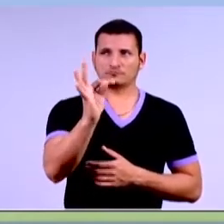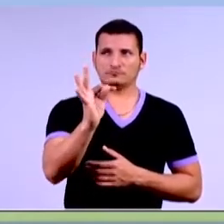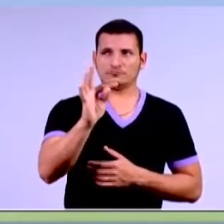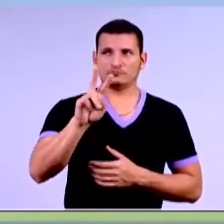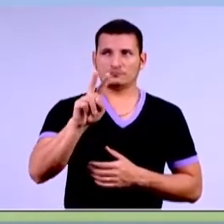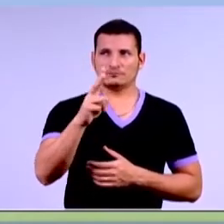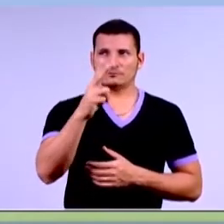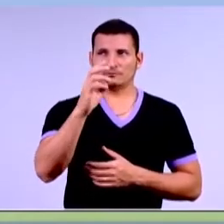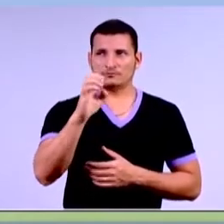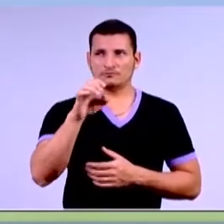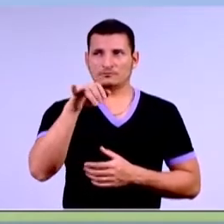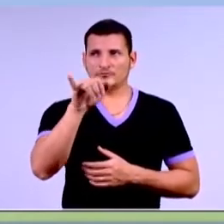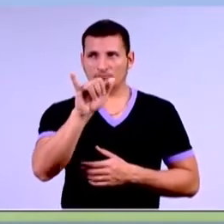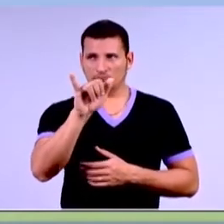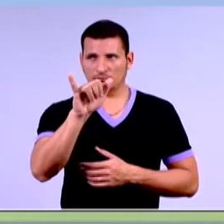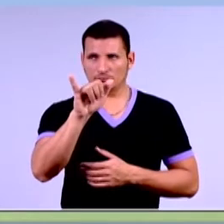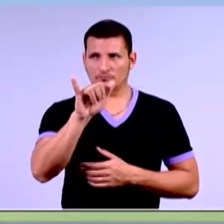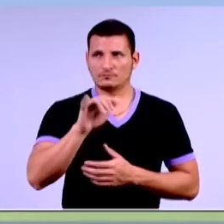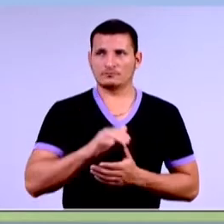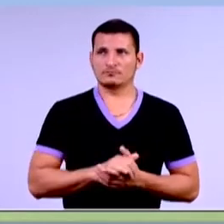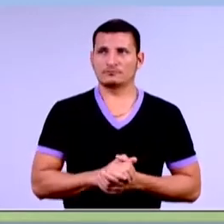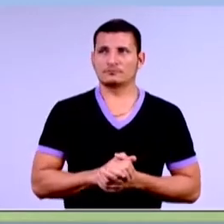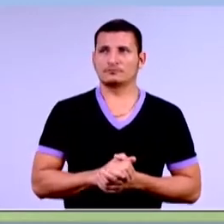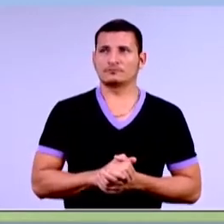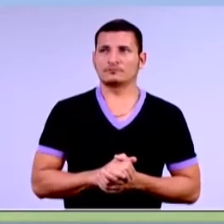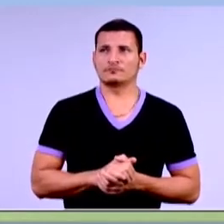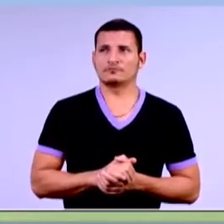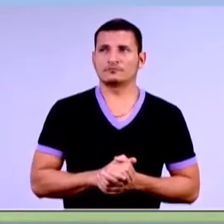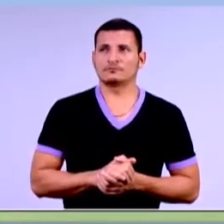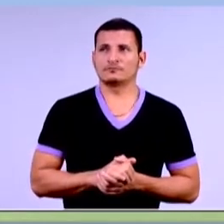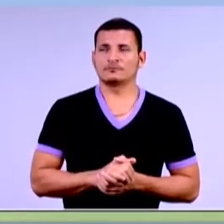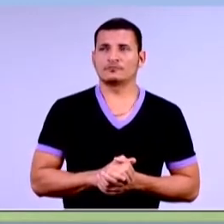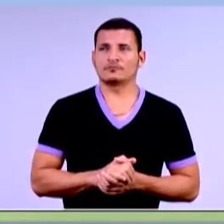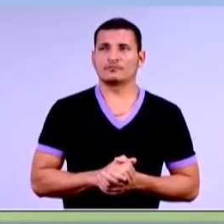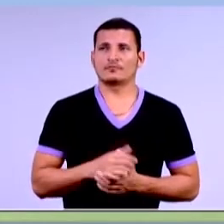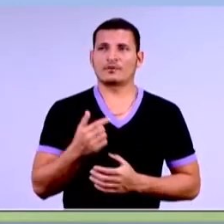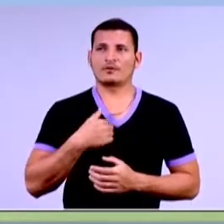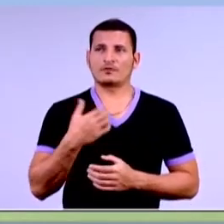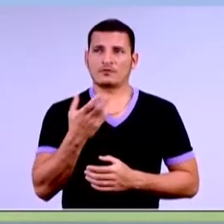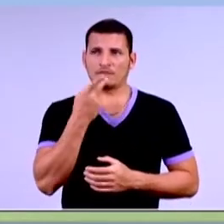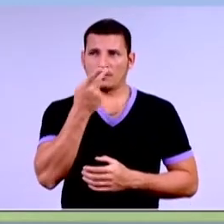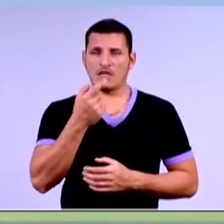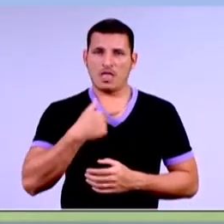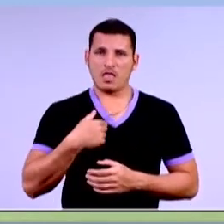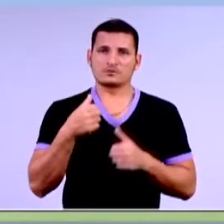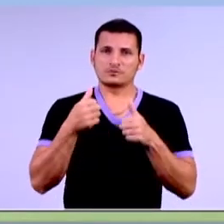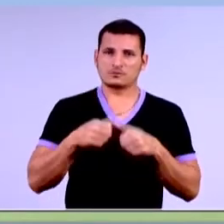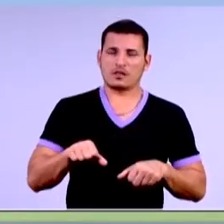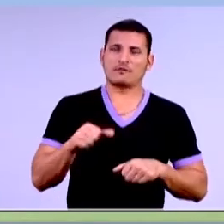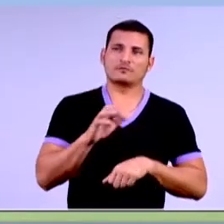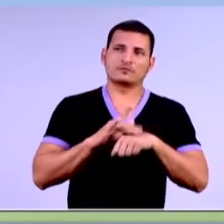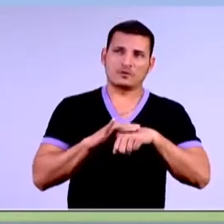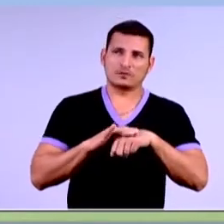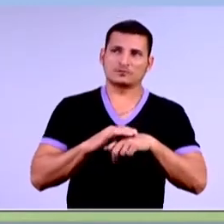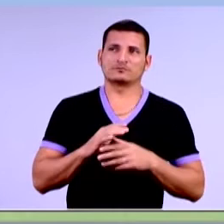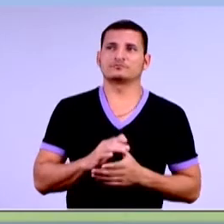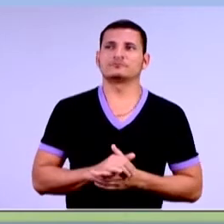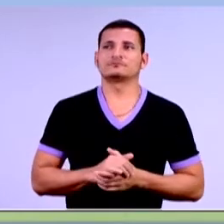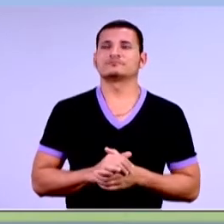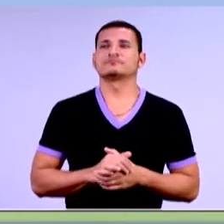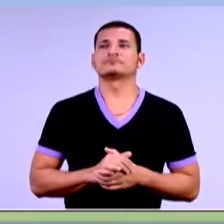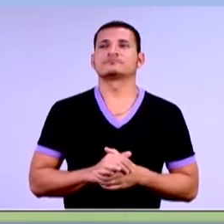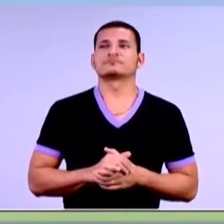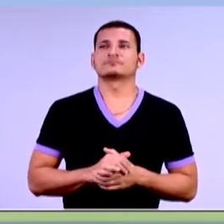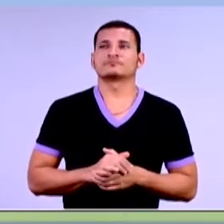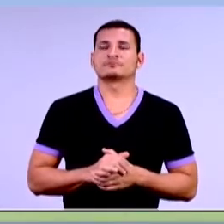wii então quando eu quero falar eu estava doente ae vó sei